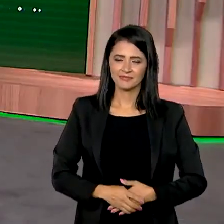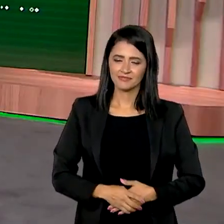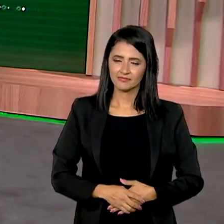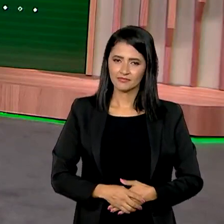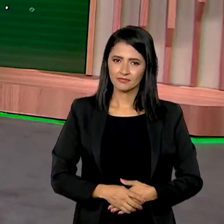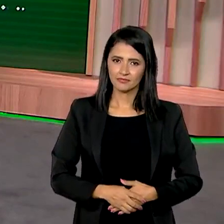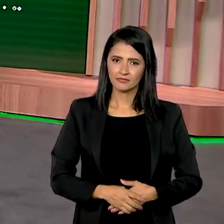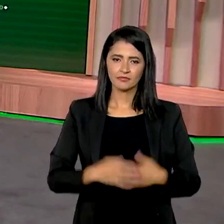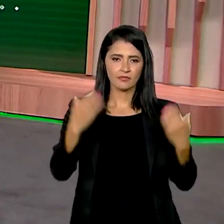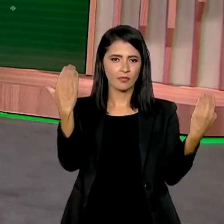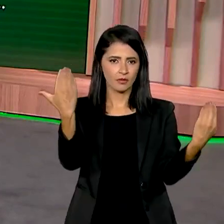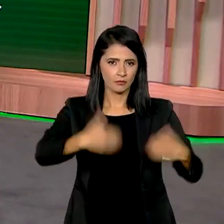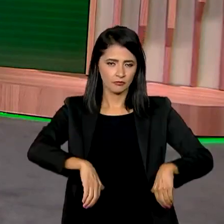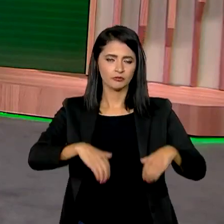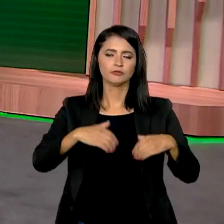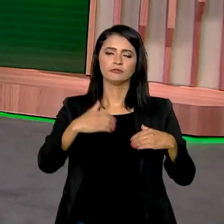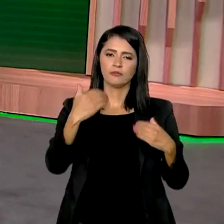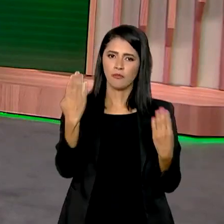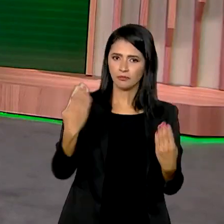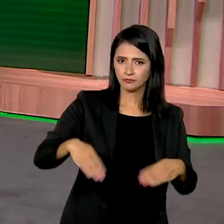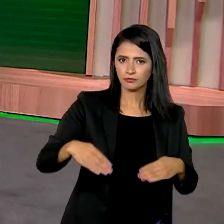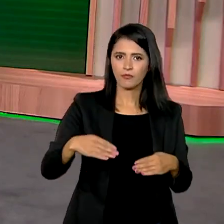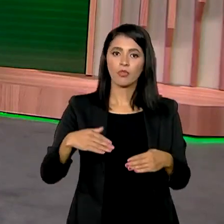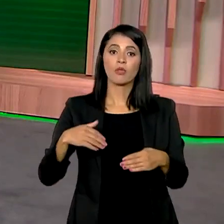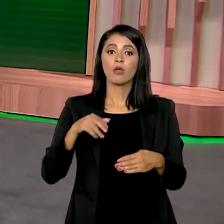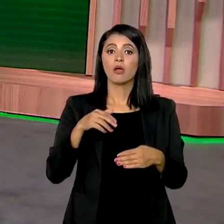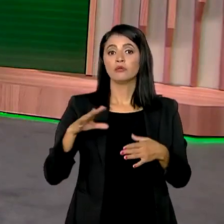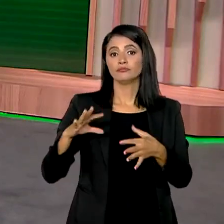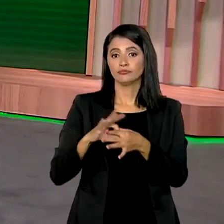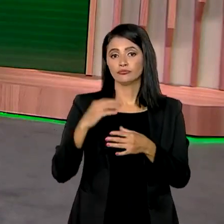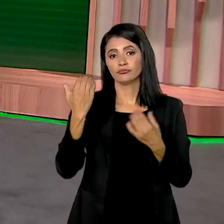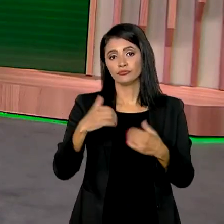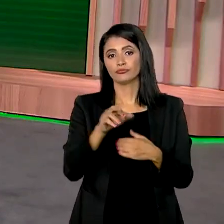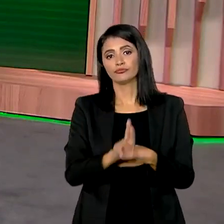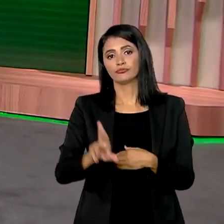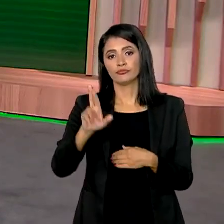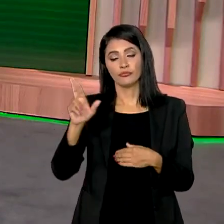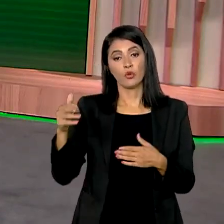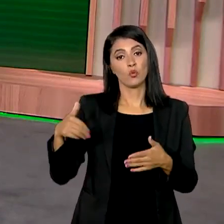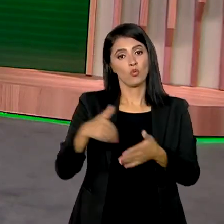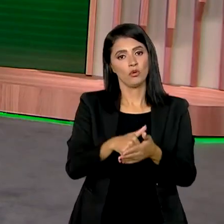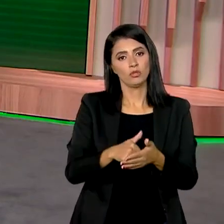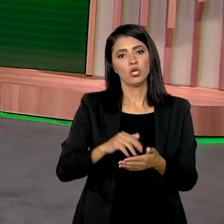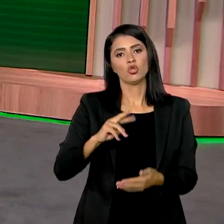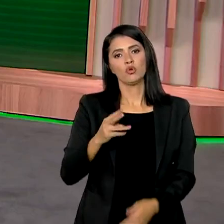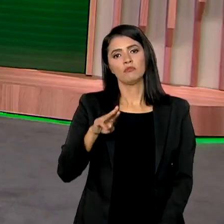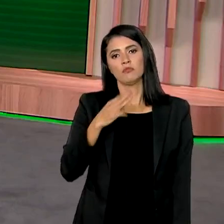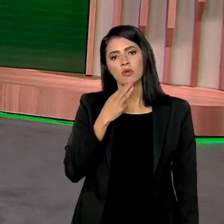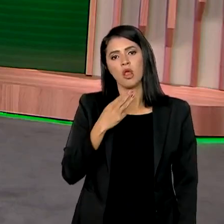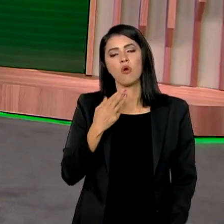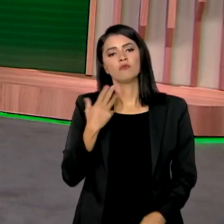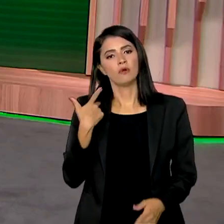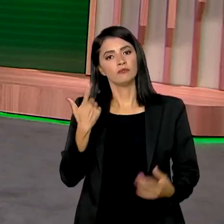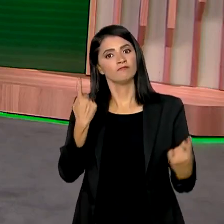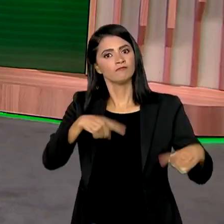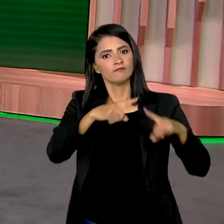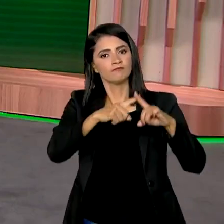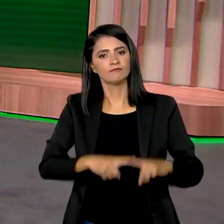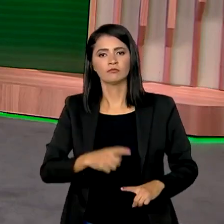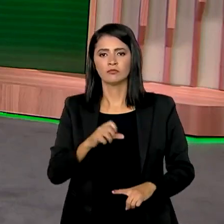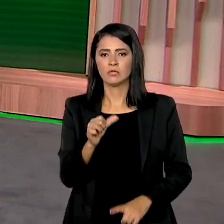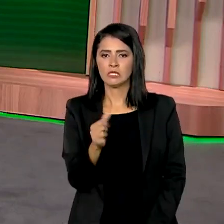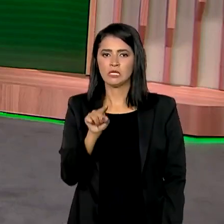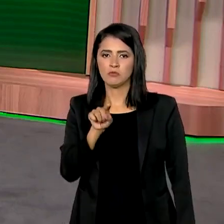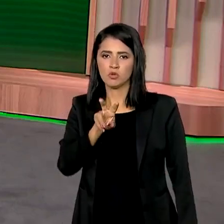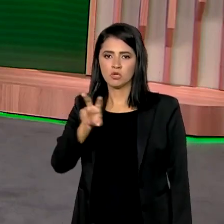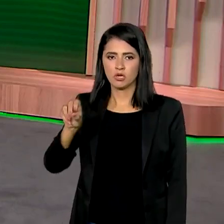As provas do concurso nacional unificado estão chegando. Mais de 2 milhões de inscritos vão disputar cerca de 6.500